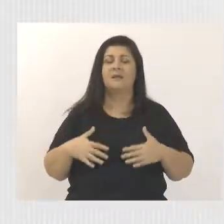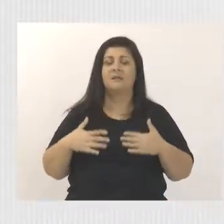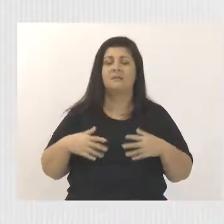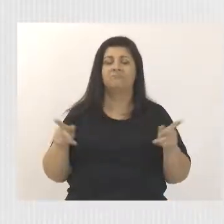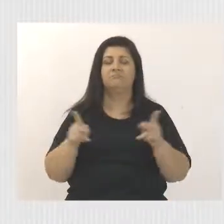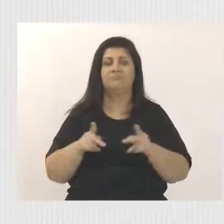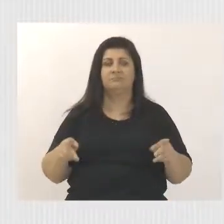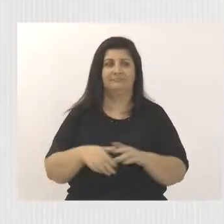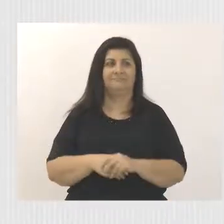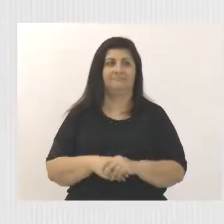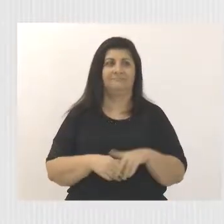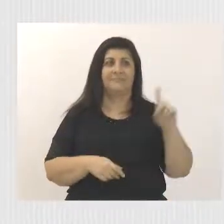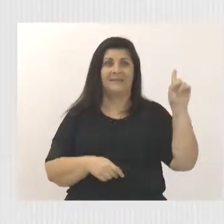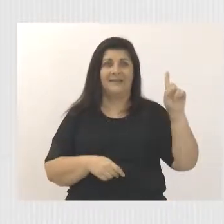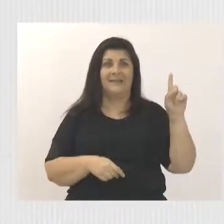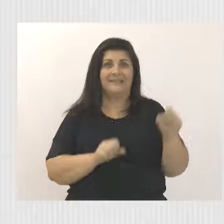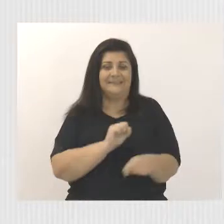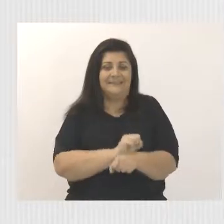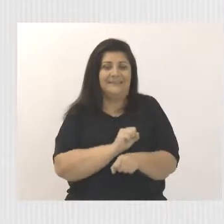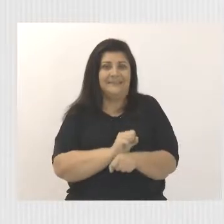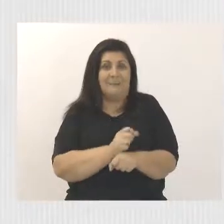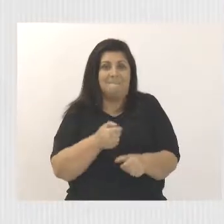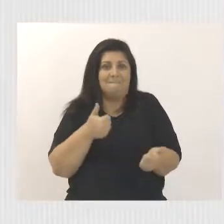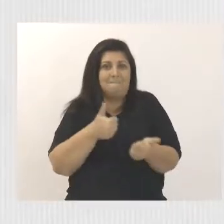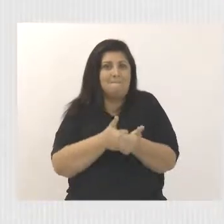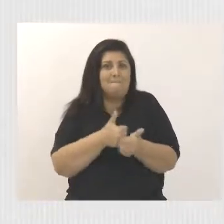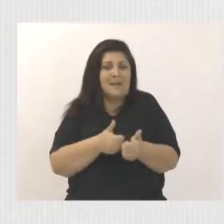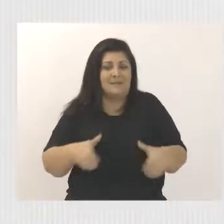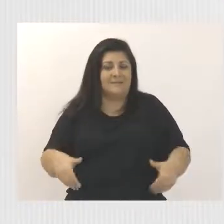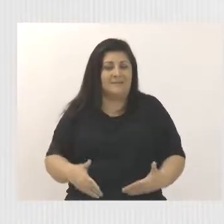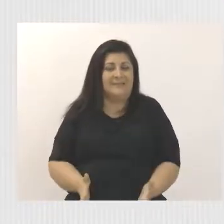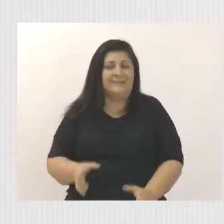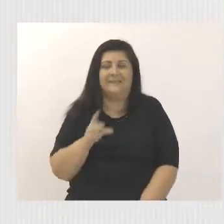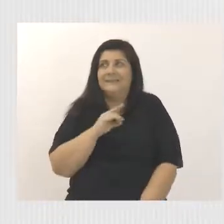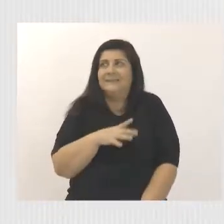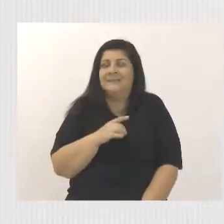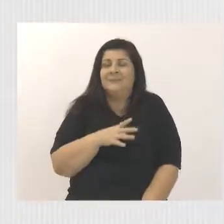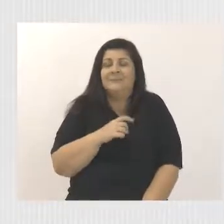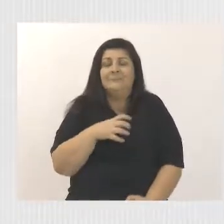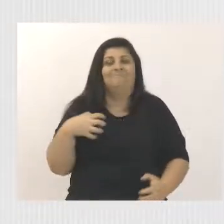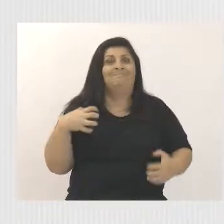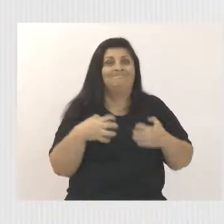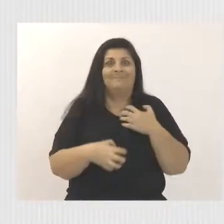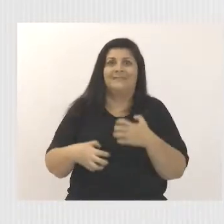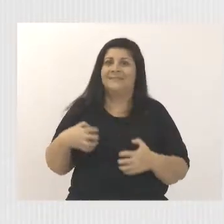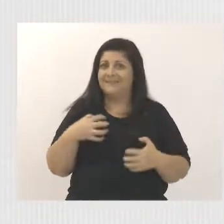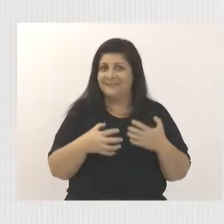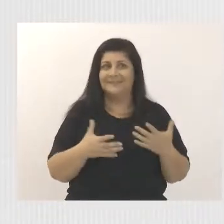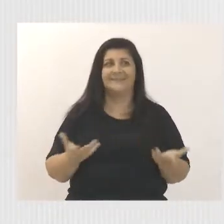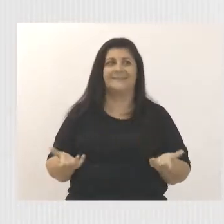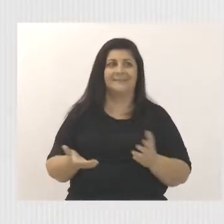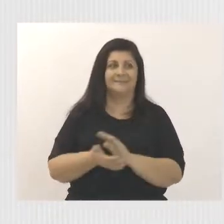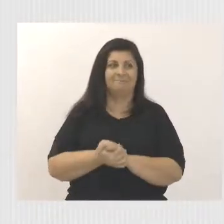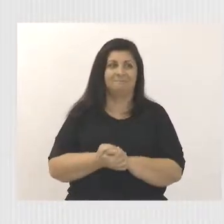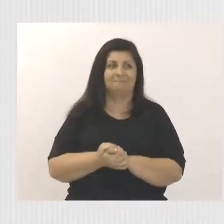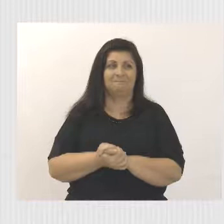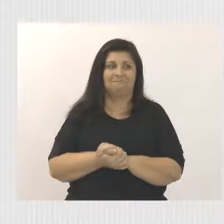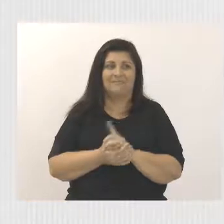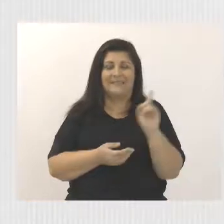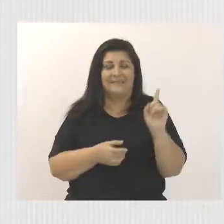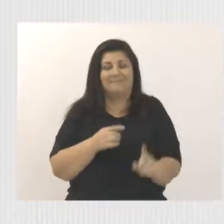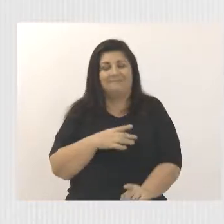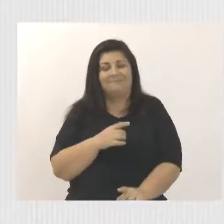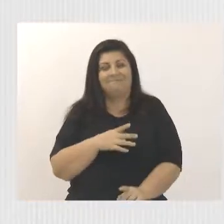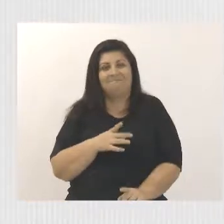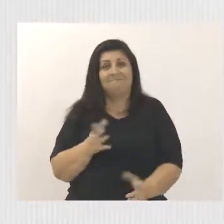A Elisandra está prestes a ganhar a Helena, cheia de medo e expectativa quanto ao que está por vir. Eu tô com medo,